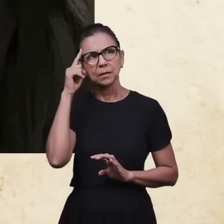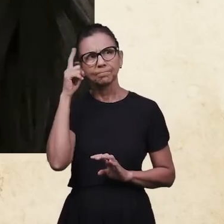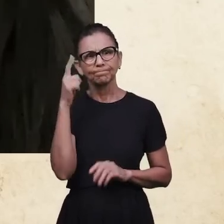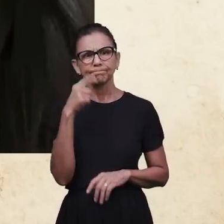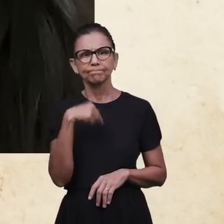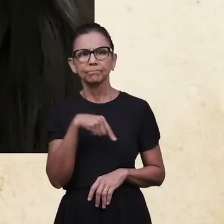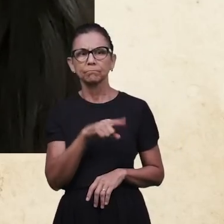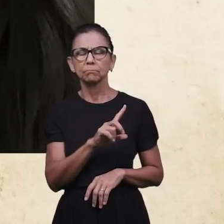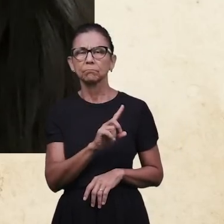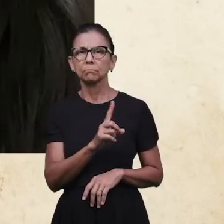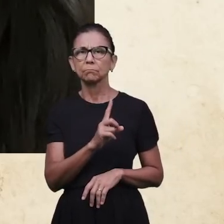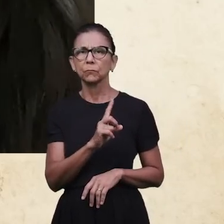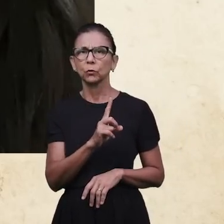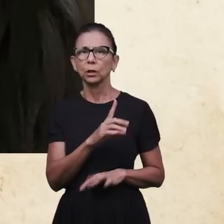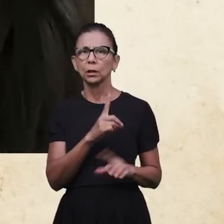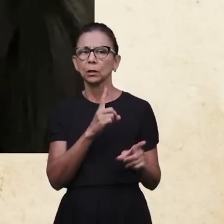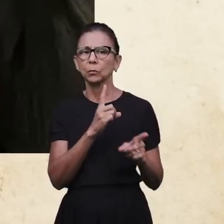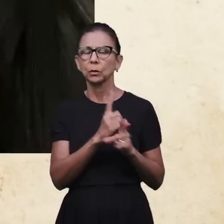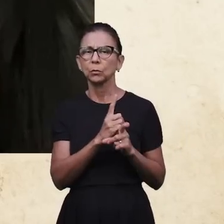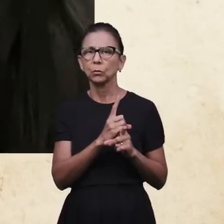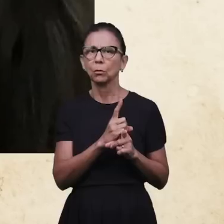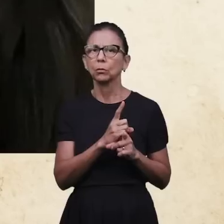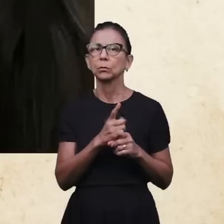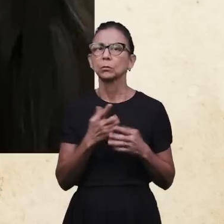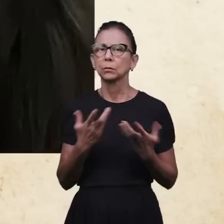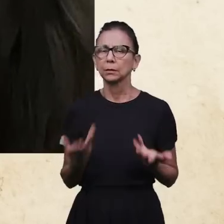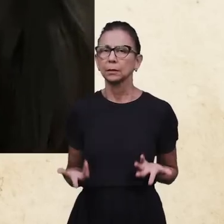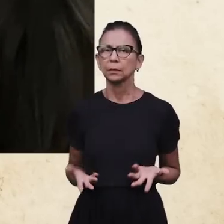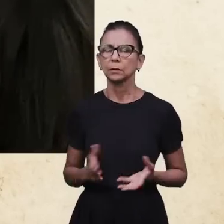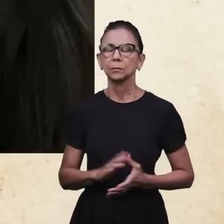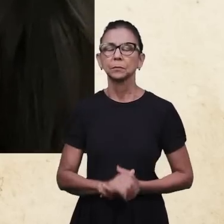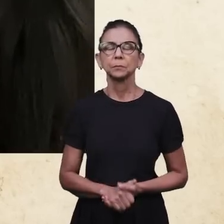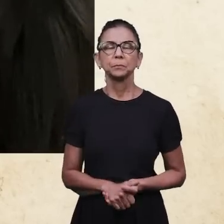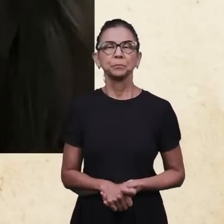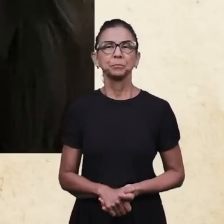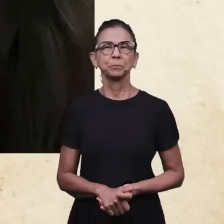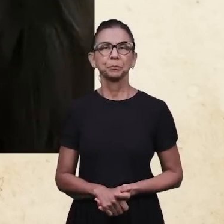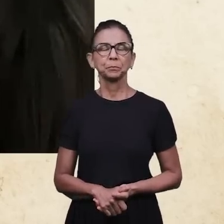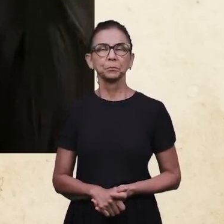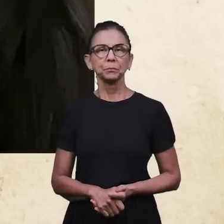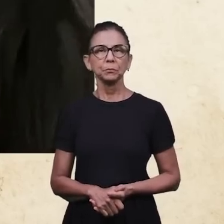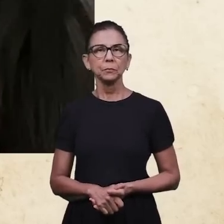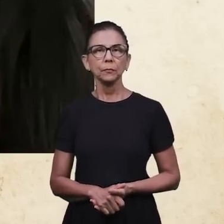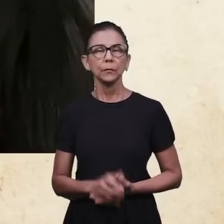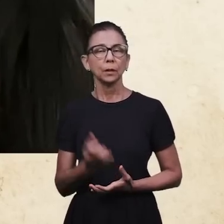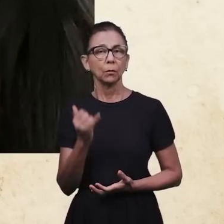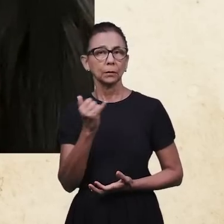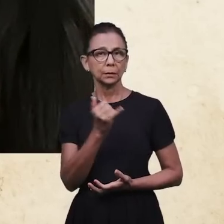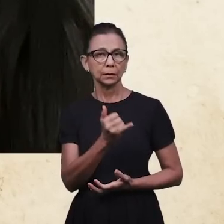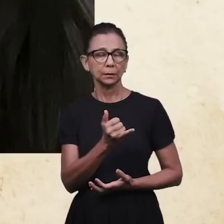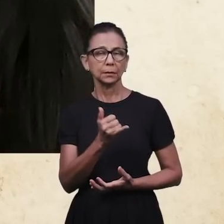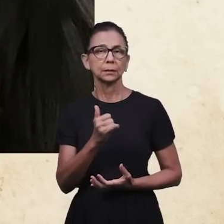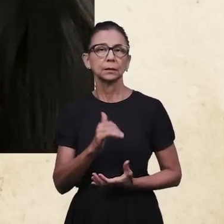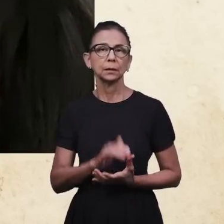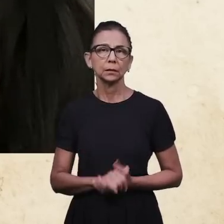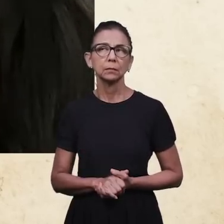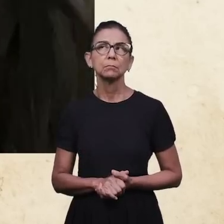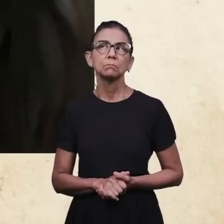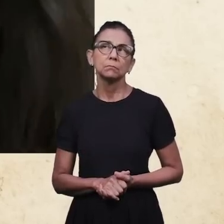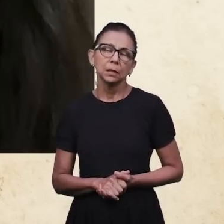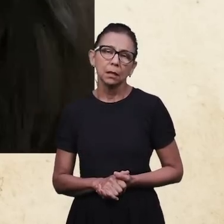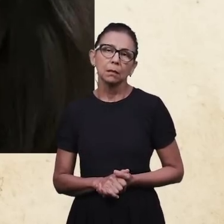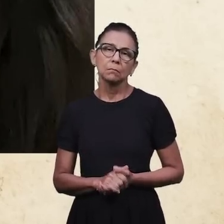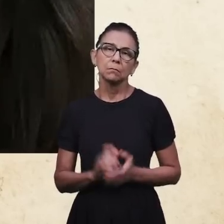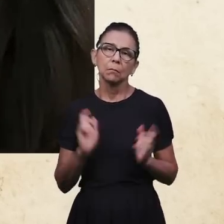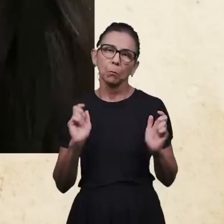E eu me lembrei para falar hoje aos jovens, aos demais que estão nos assistindo, de que muitas coisas